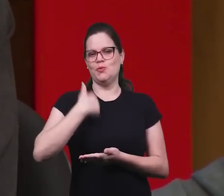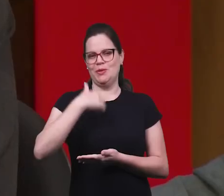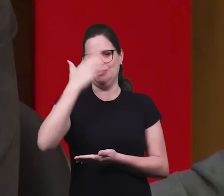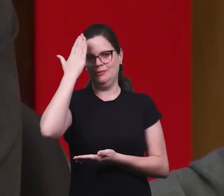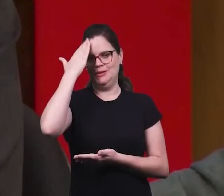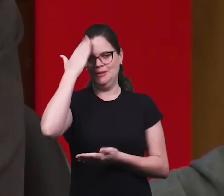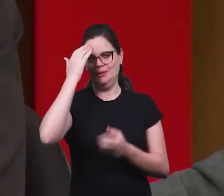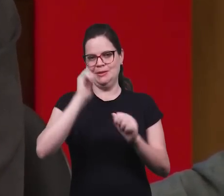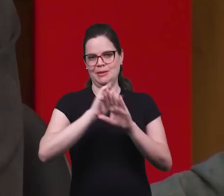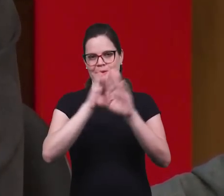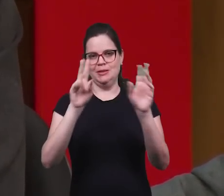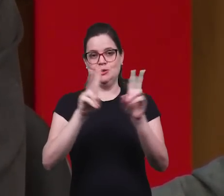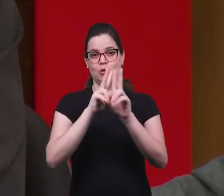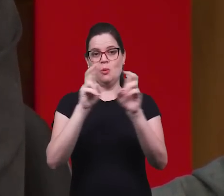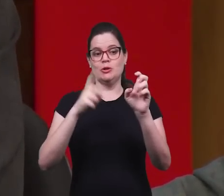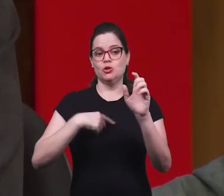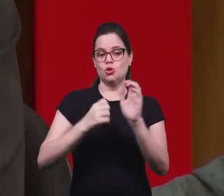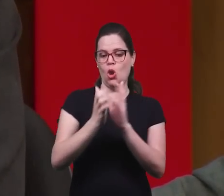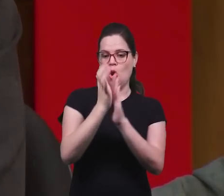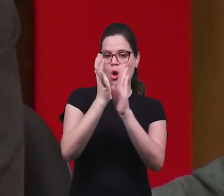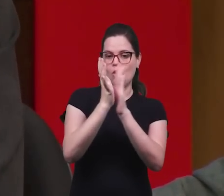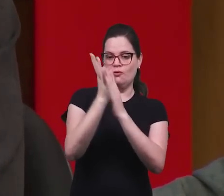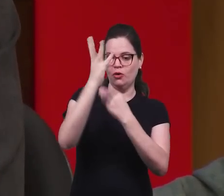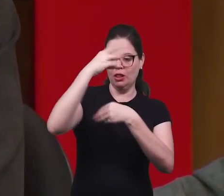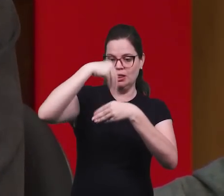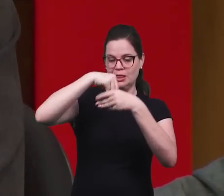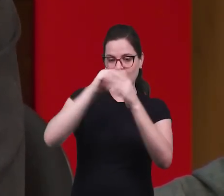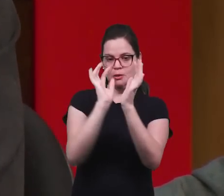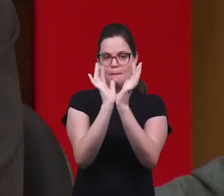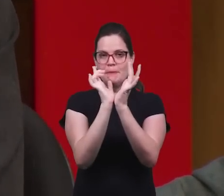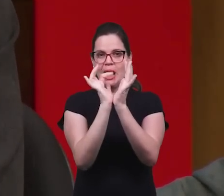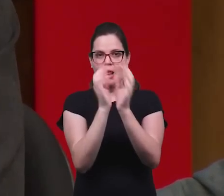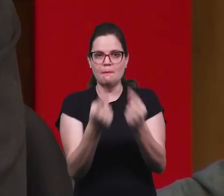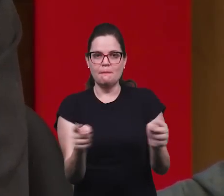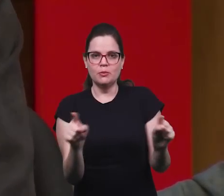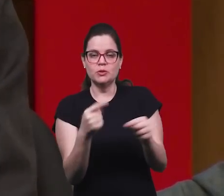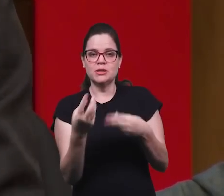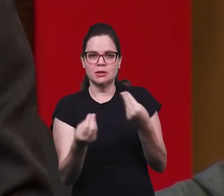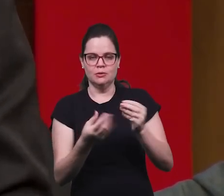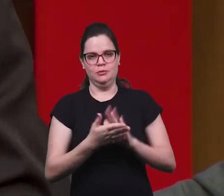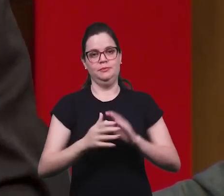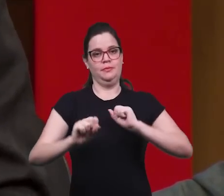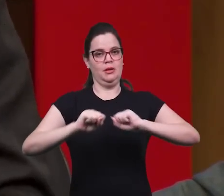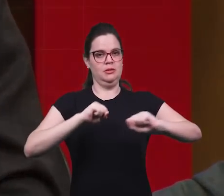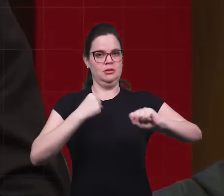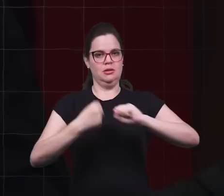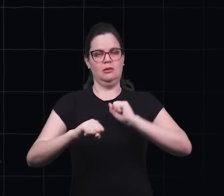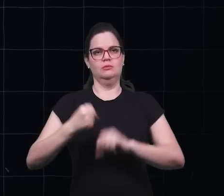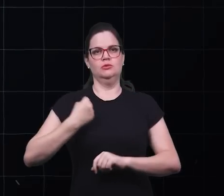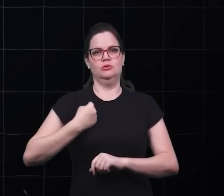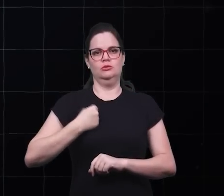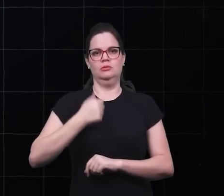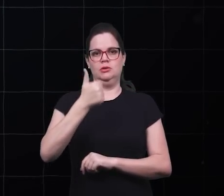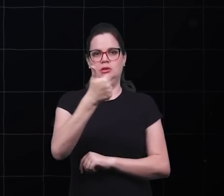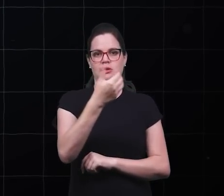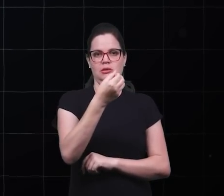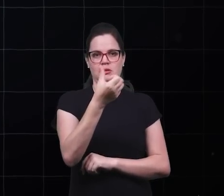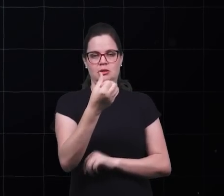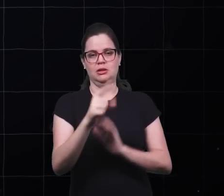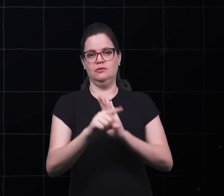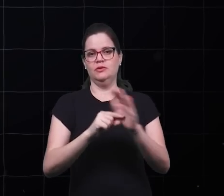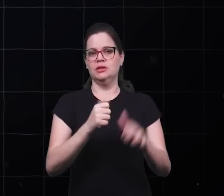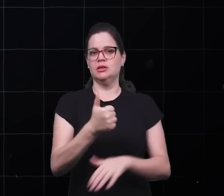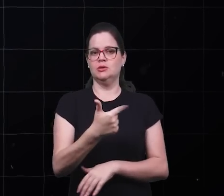desse assunto, que é o louvor e o pensamento, texto que está no Salmo 106, verso 12. Então creram nas